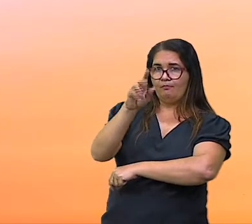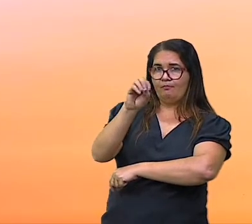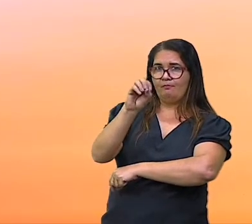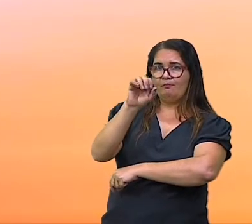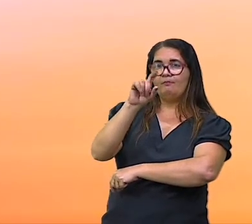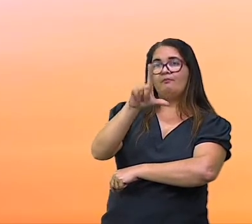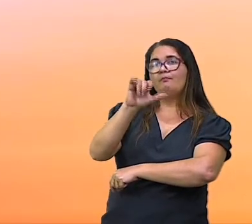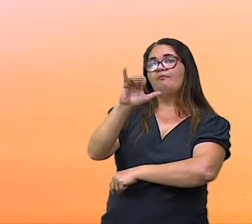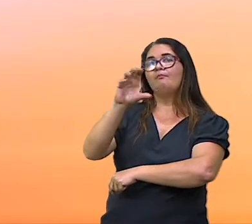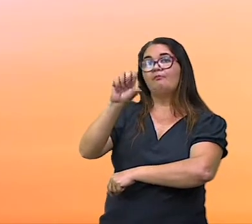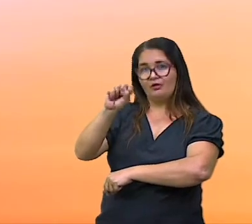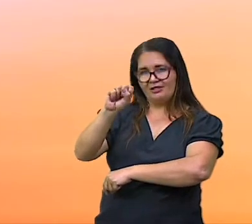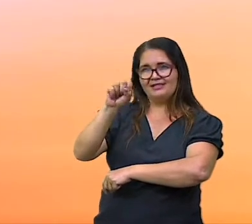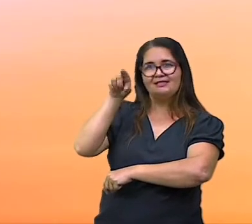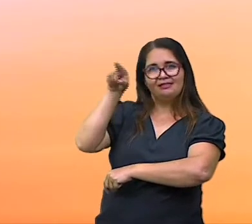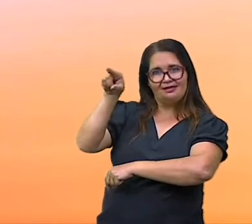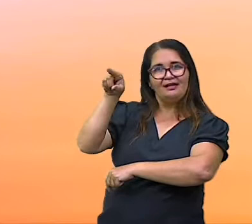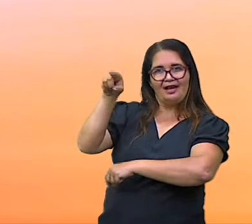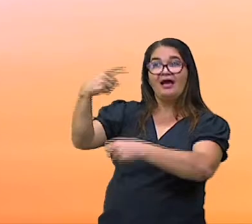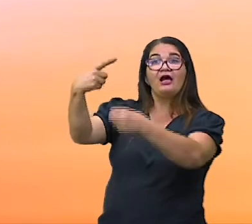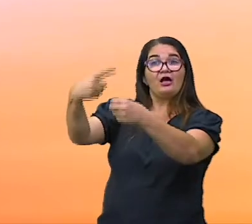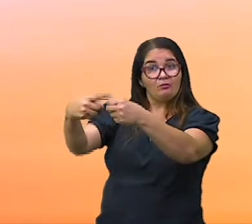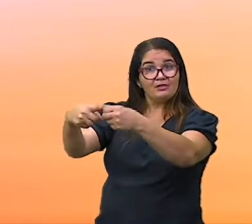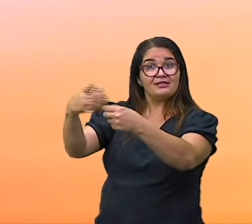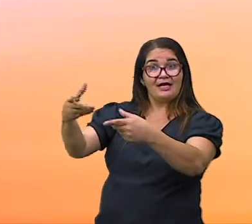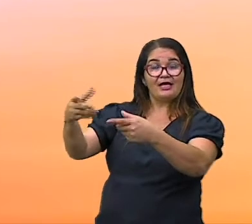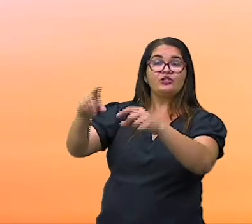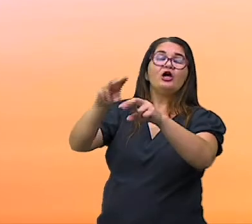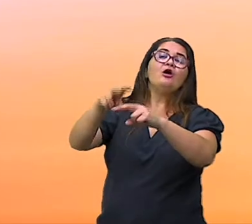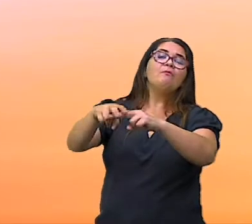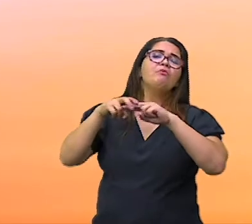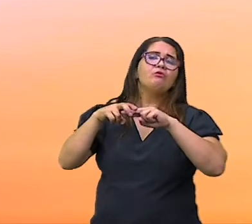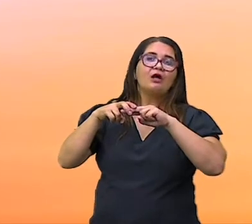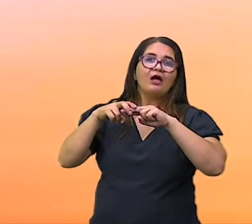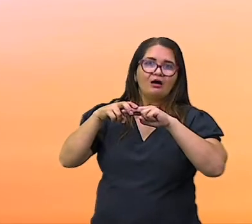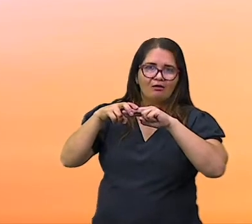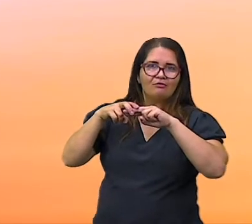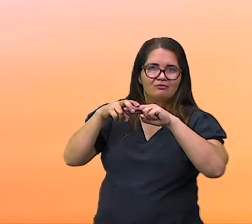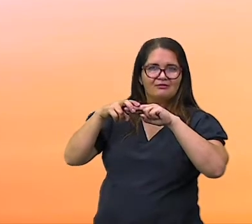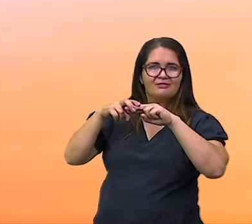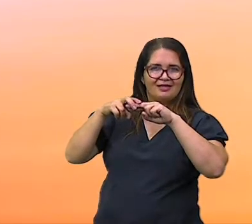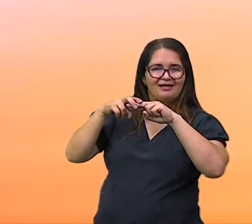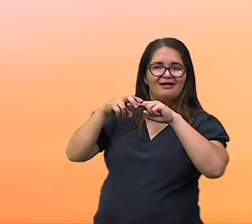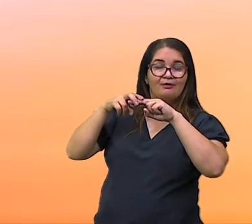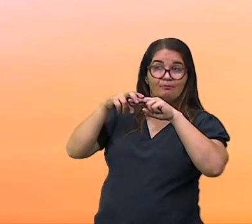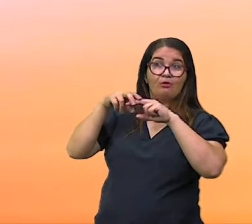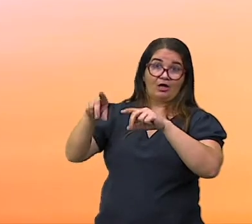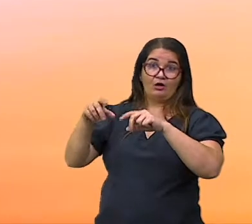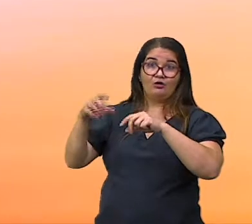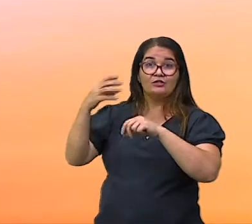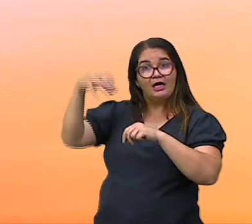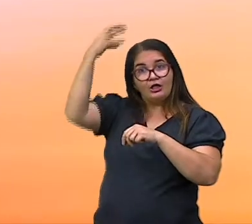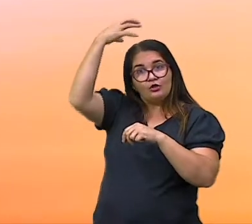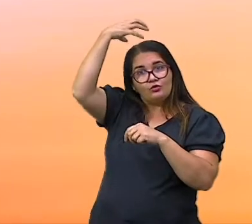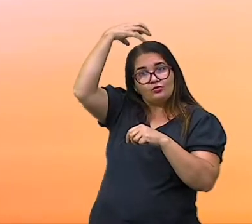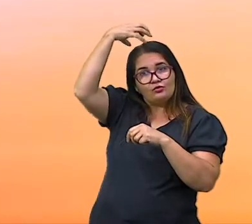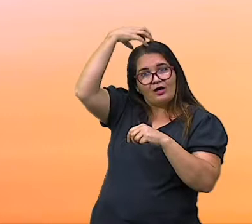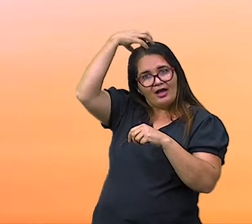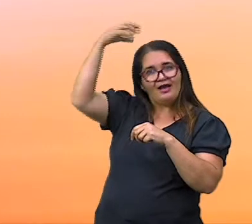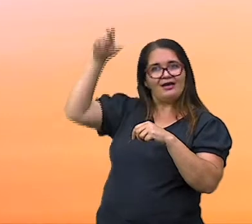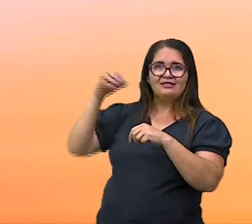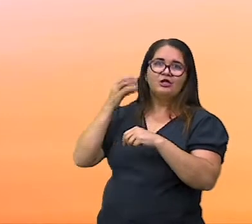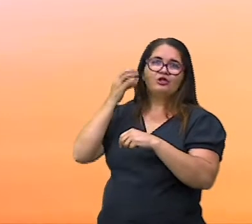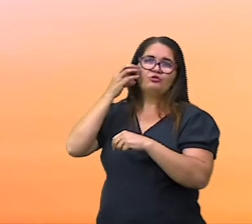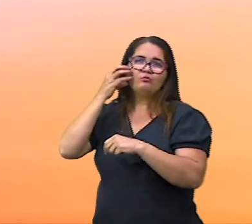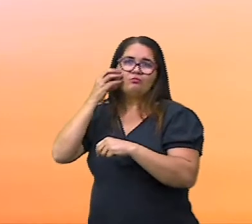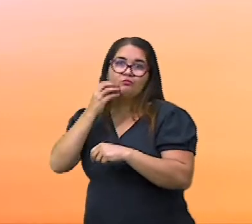de Petrópolis, hoje chamado Palácio Imperial, onde funciona um museu. Então, polis é a cidade.